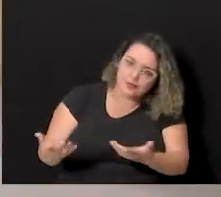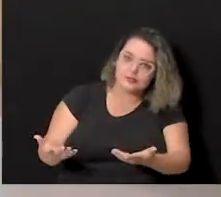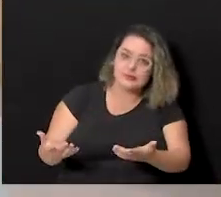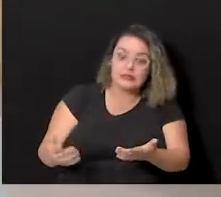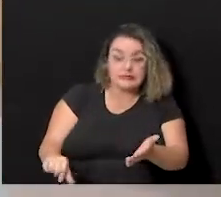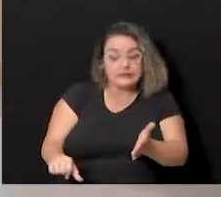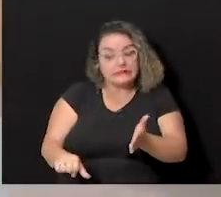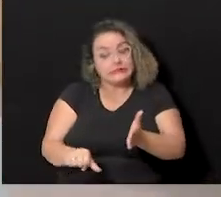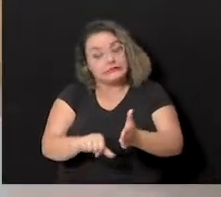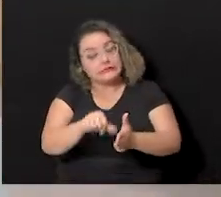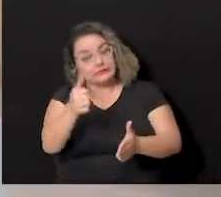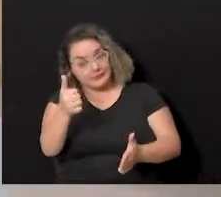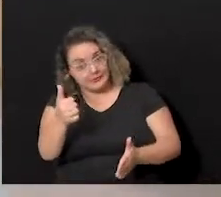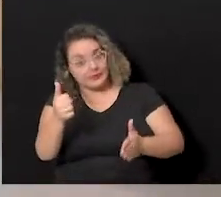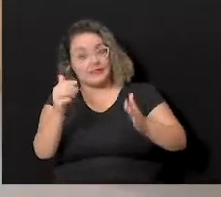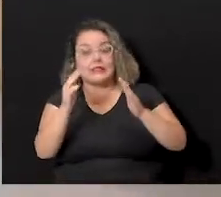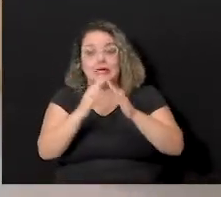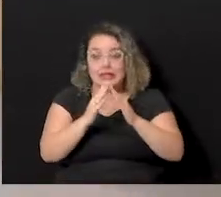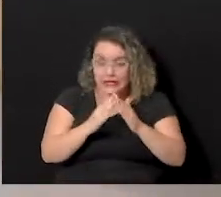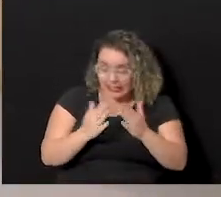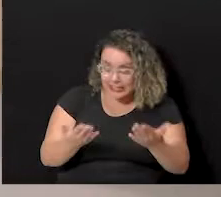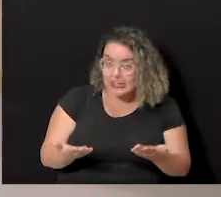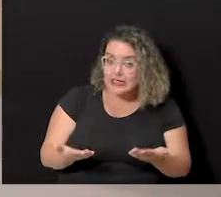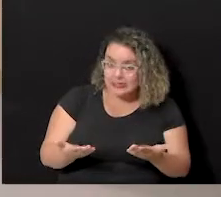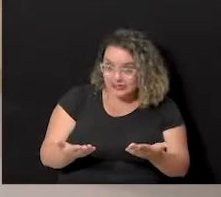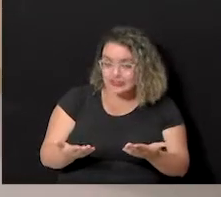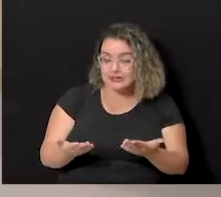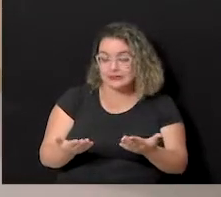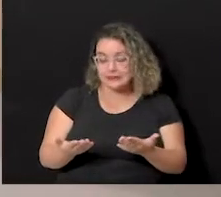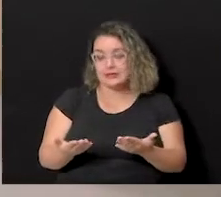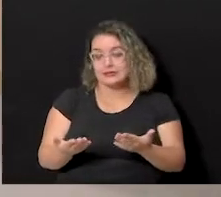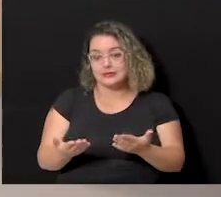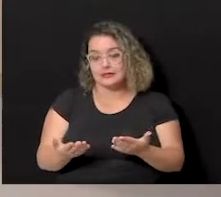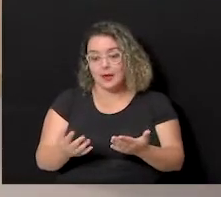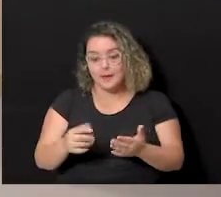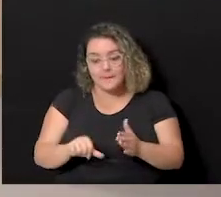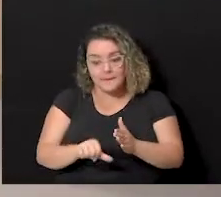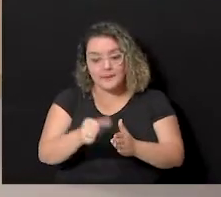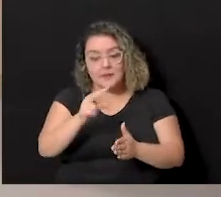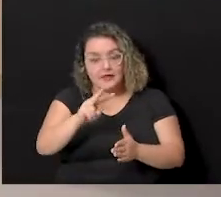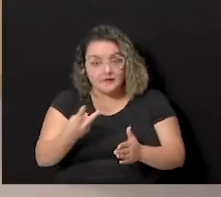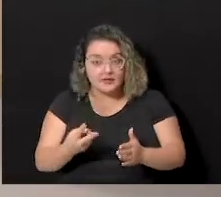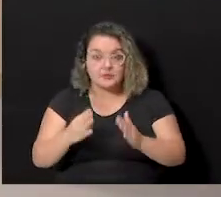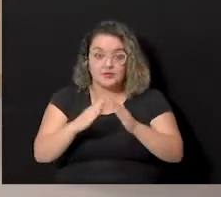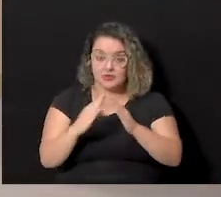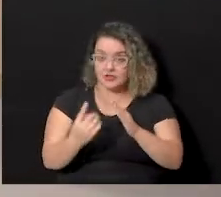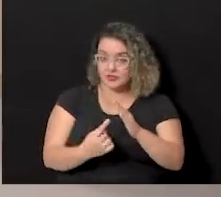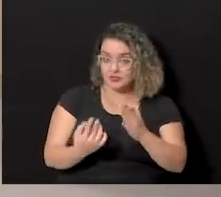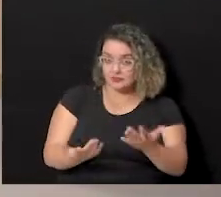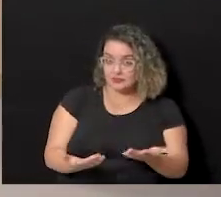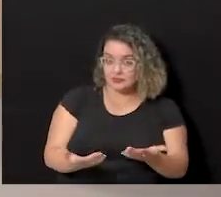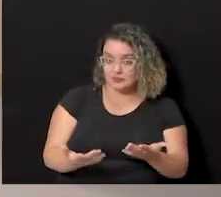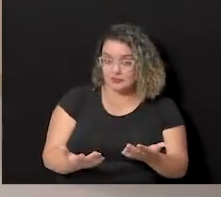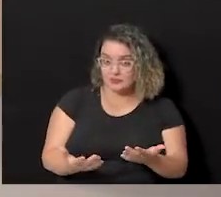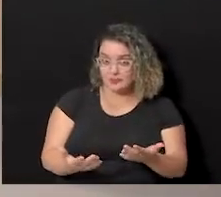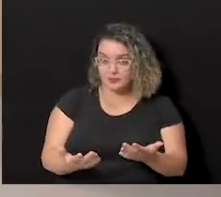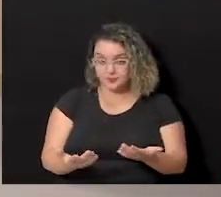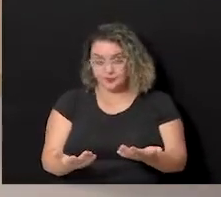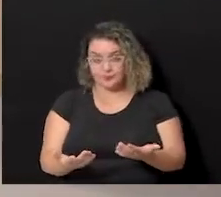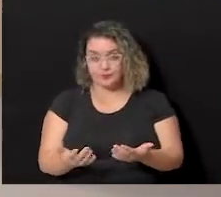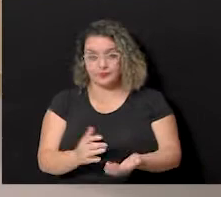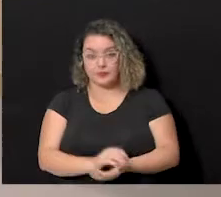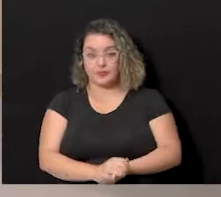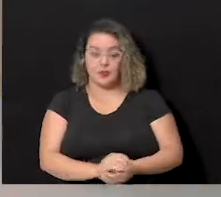é a primeira residência, né? Sua primeira residência, primeira vez que você vai morar sozinho. Prós, você vai ter